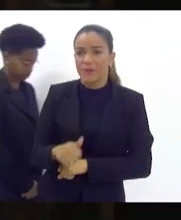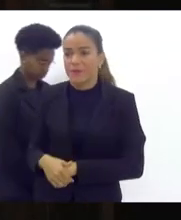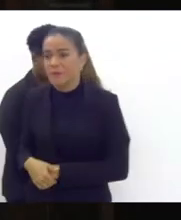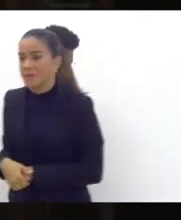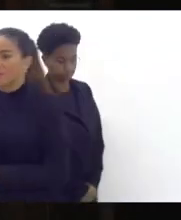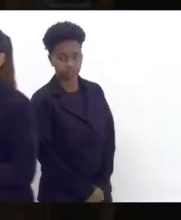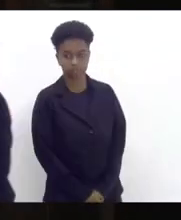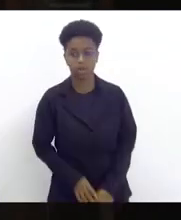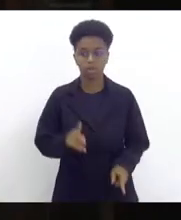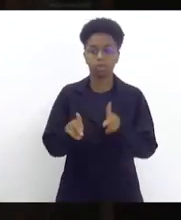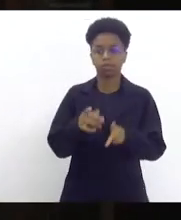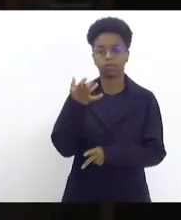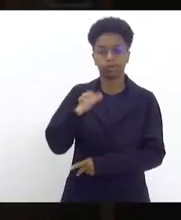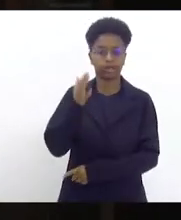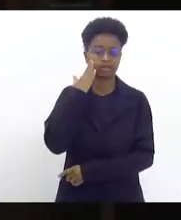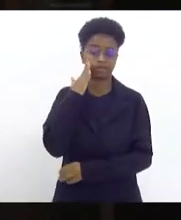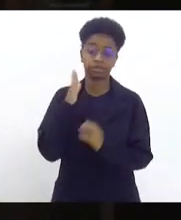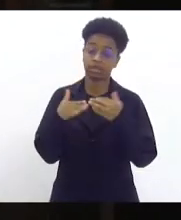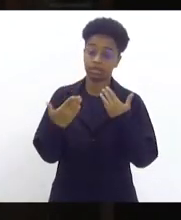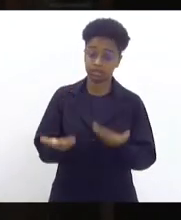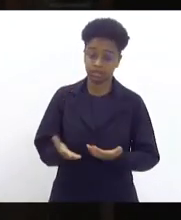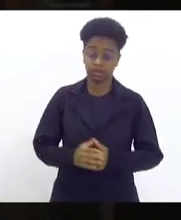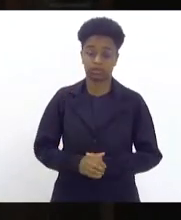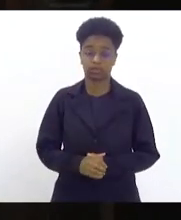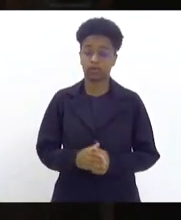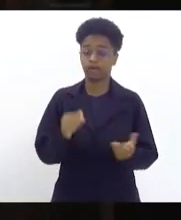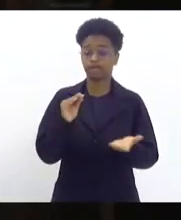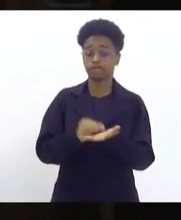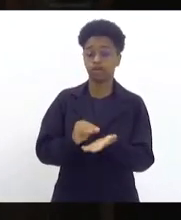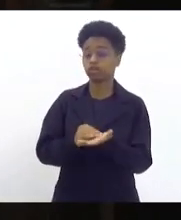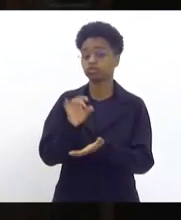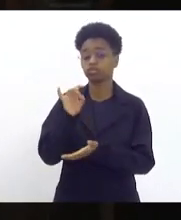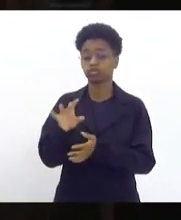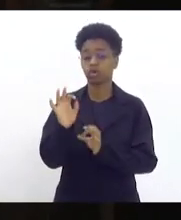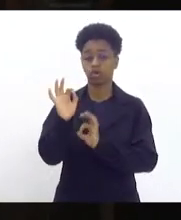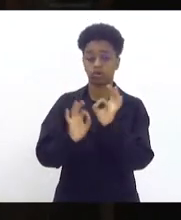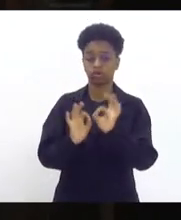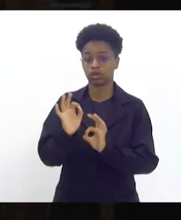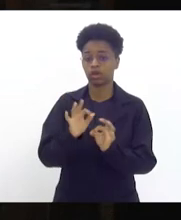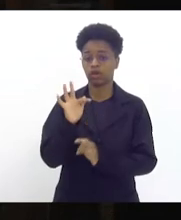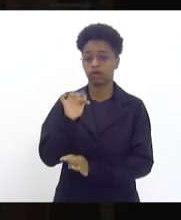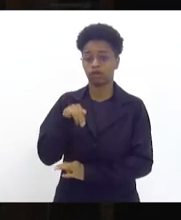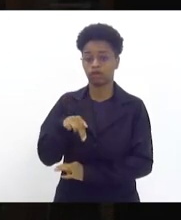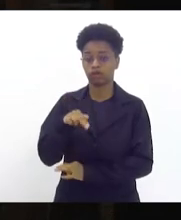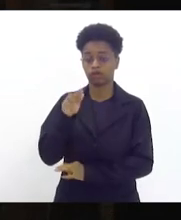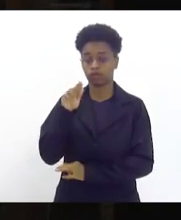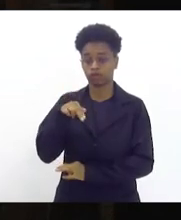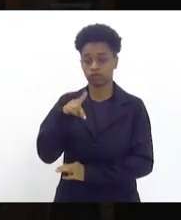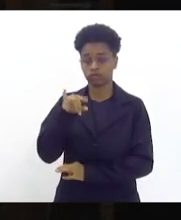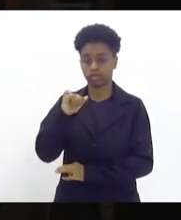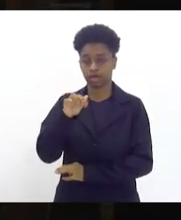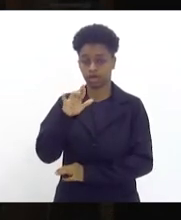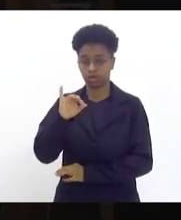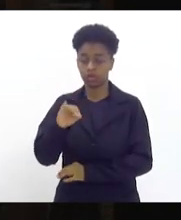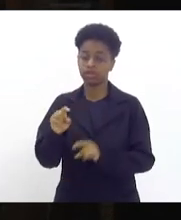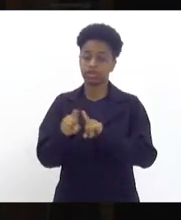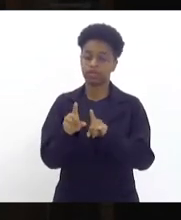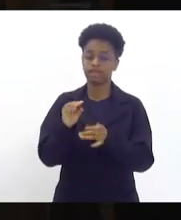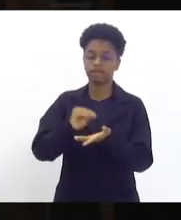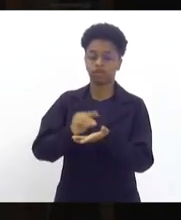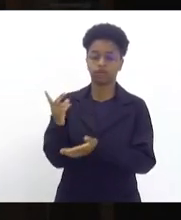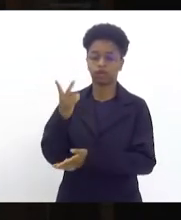então Aí Faltou só a regulação fundiária e a coisa está desvalorizando porque cresceu